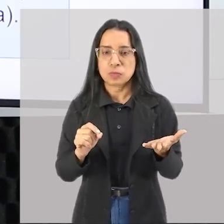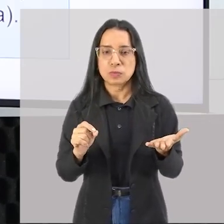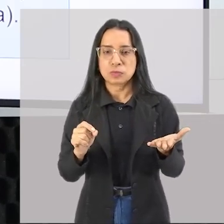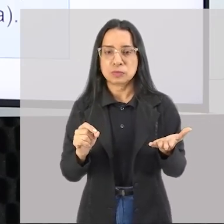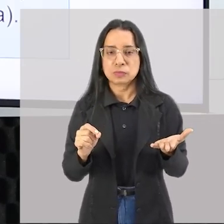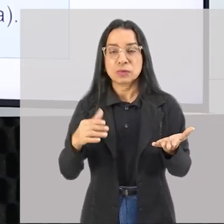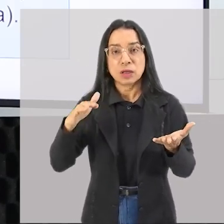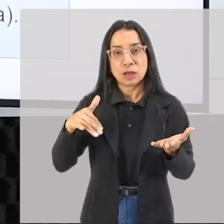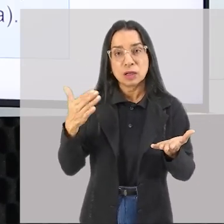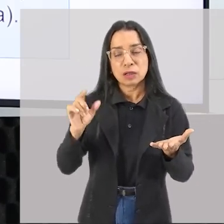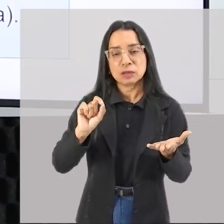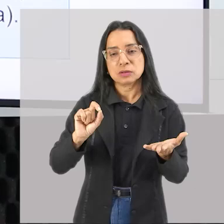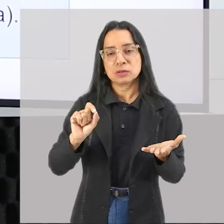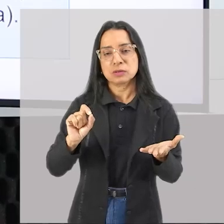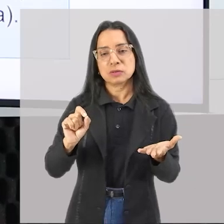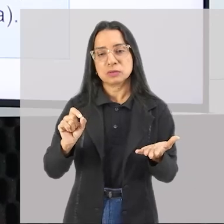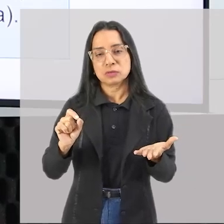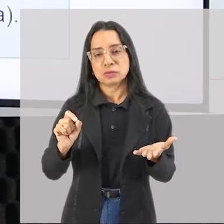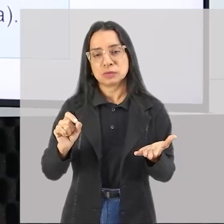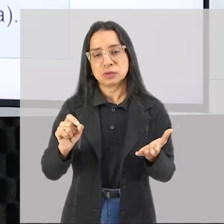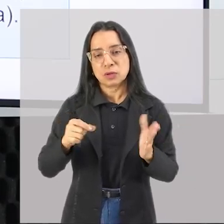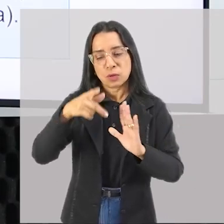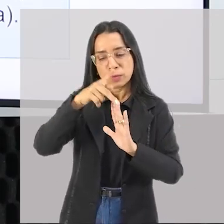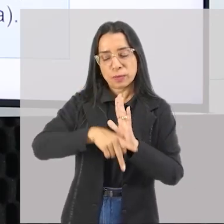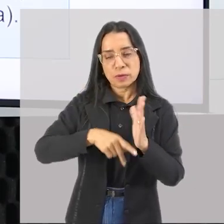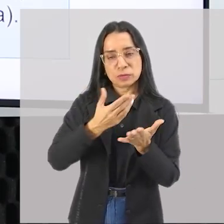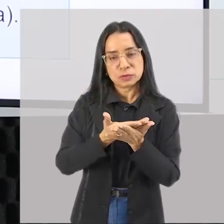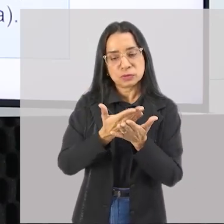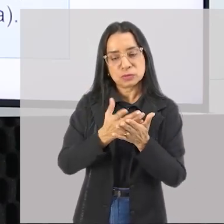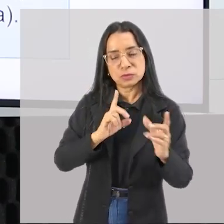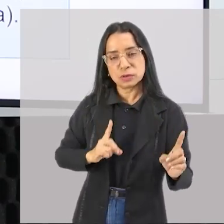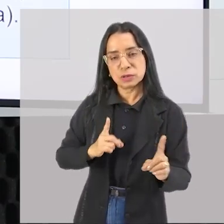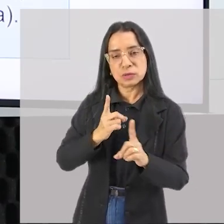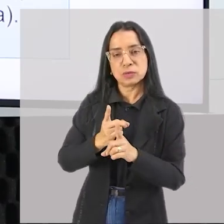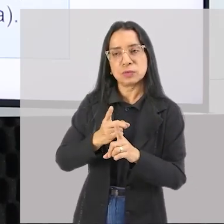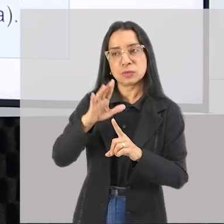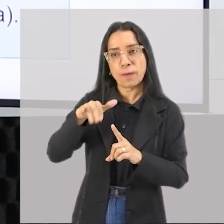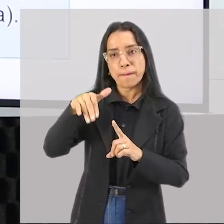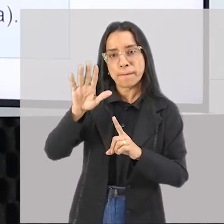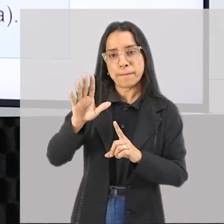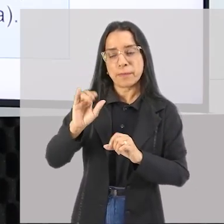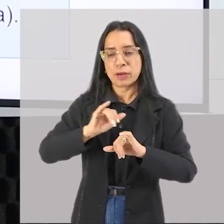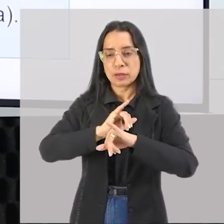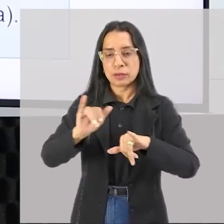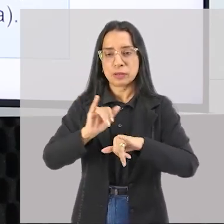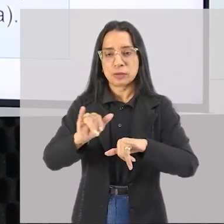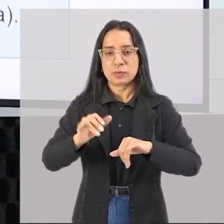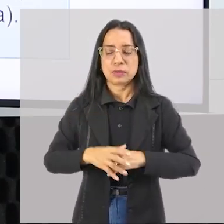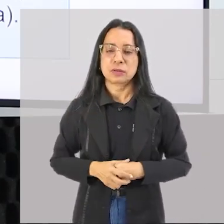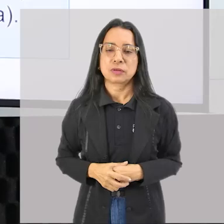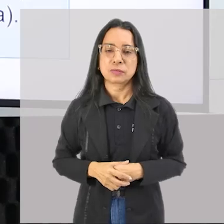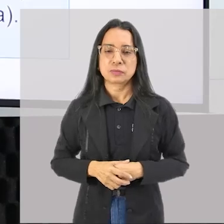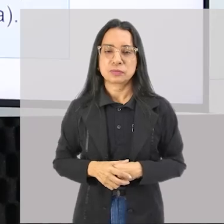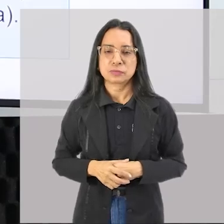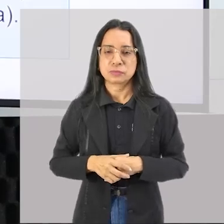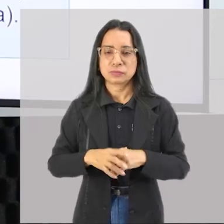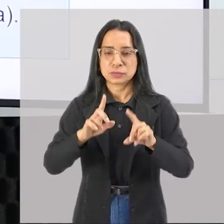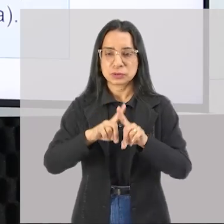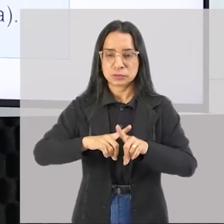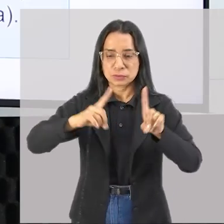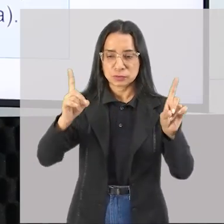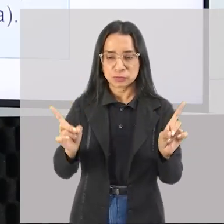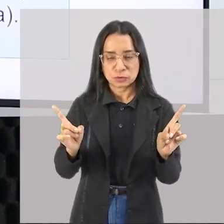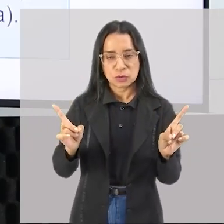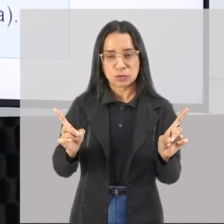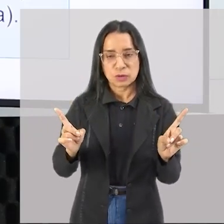Additionally, além disso. Lá no plano de estudo vocês encontram isso aqui com mais informação. Contraste, ideia